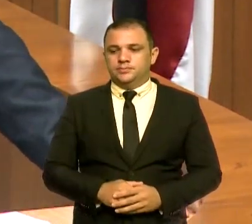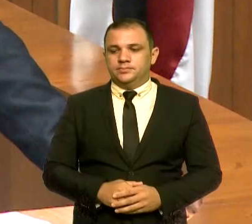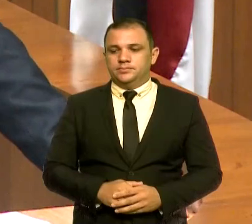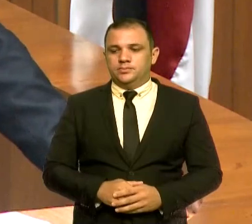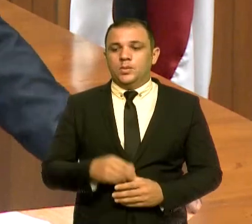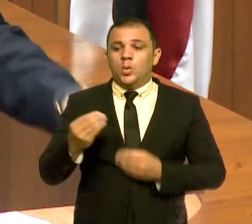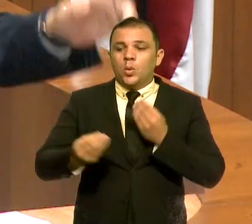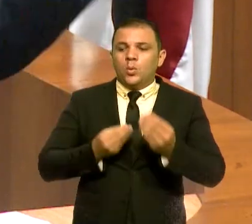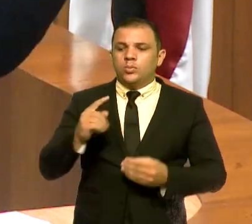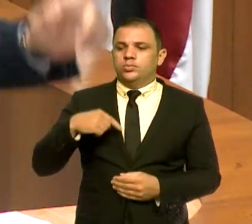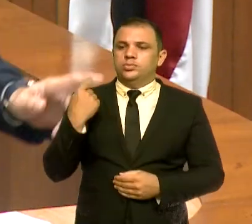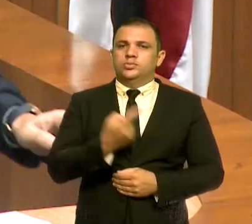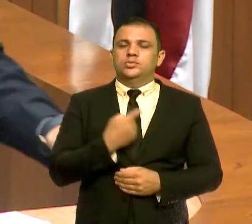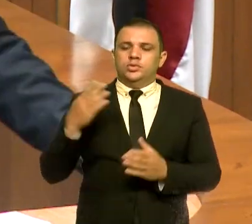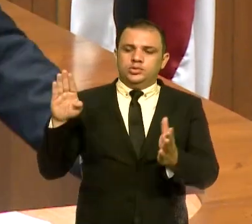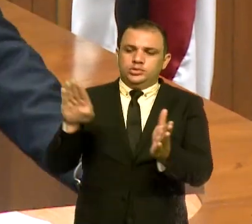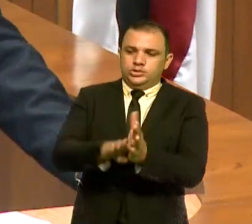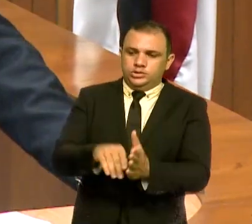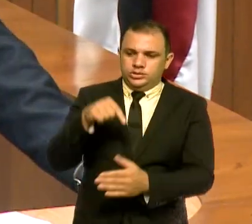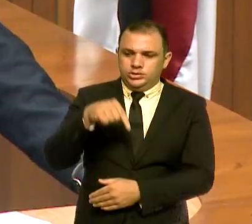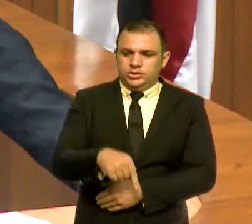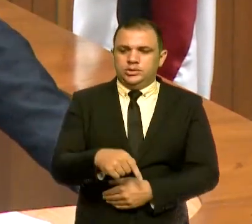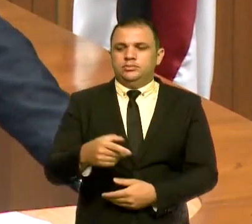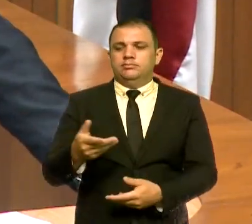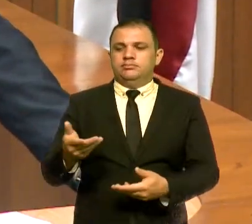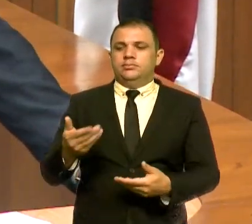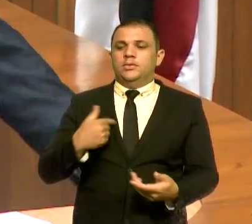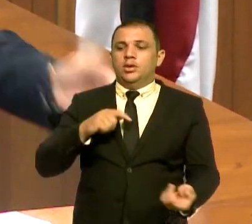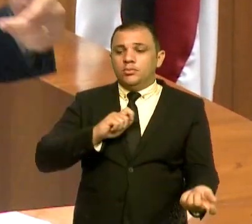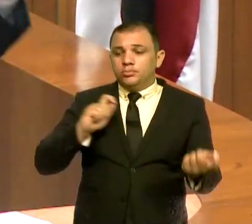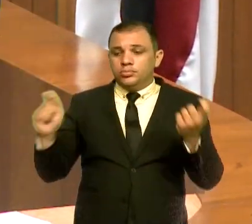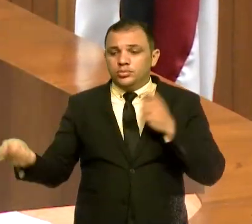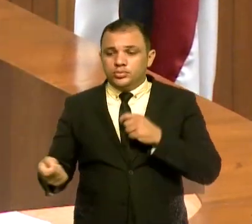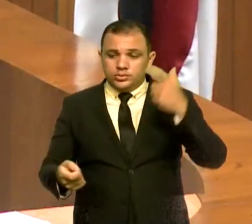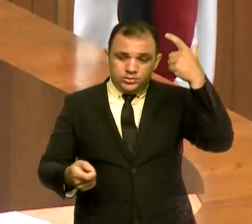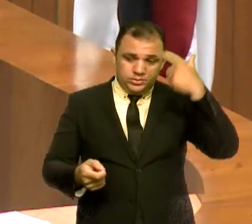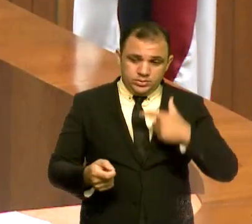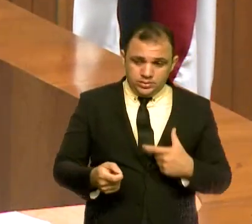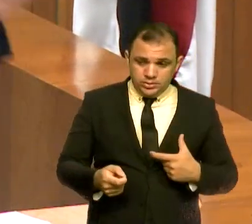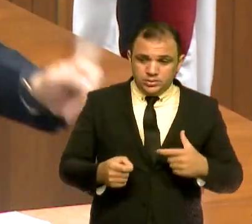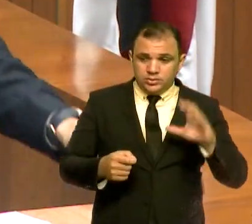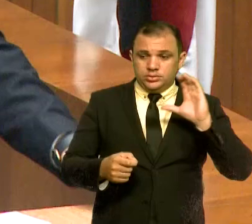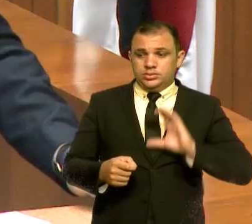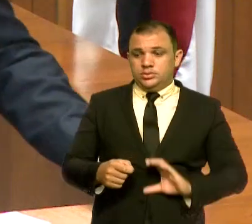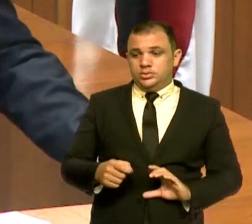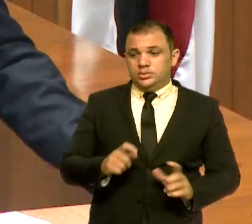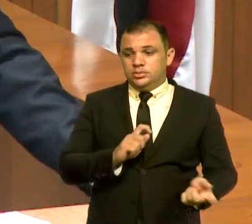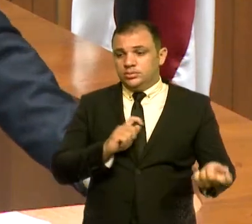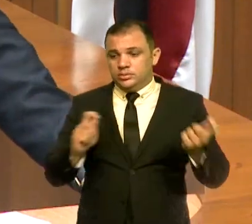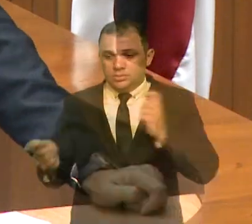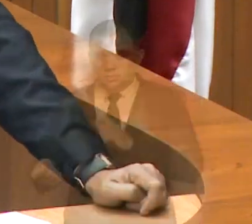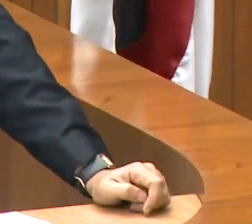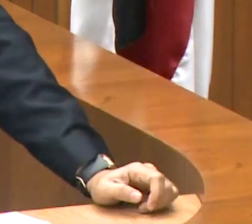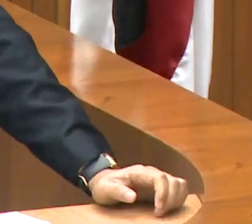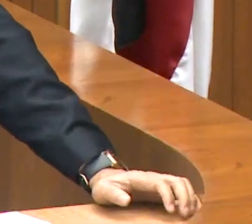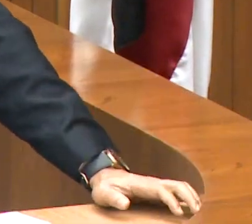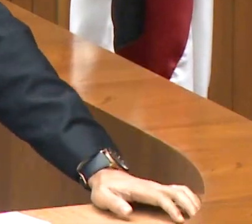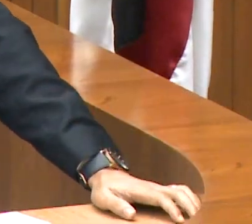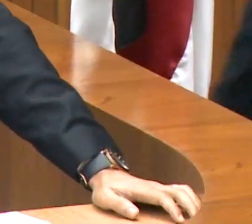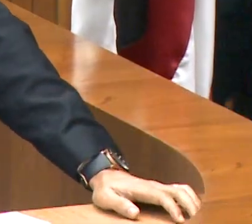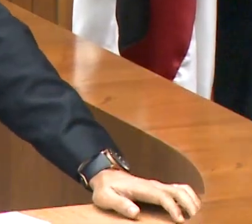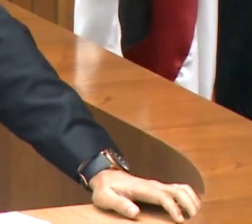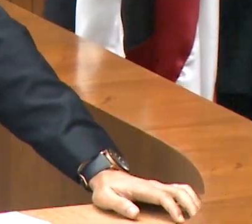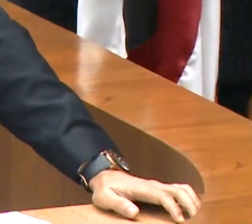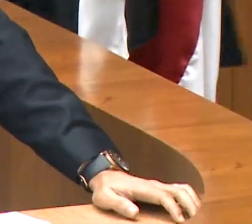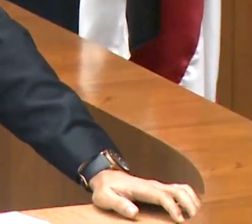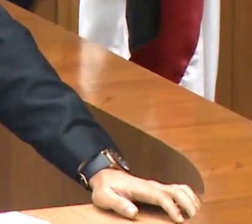aqui, essa transição entre o cidadão comum, representado por mim, deputado Wellington, da mesma forma